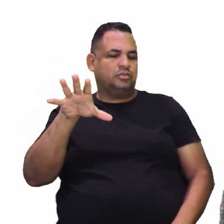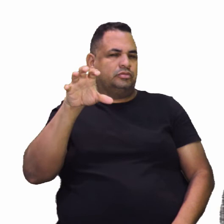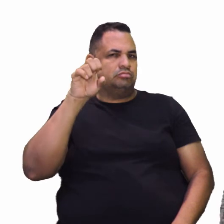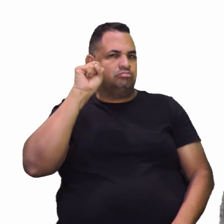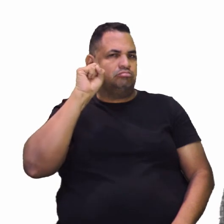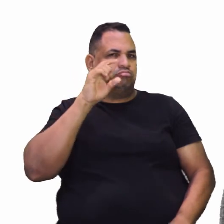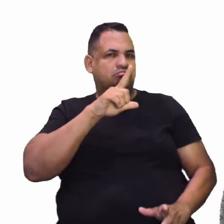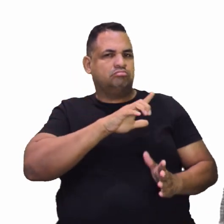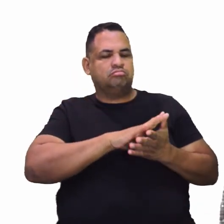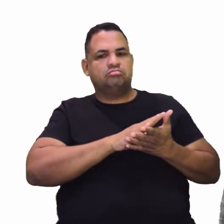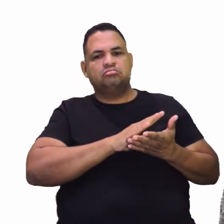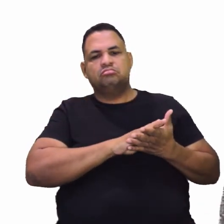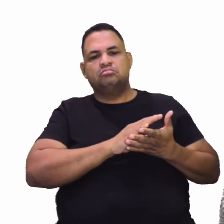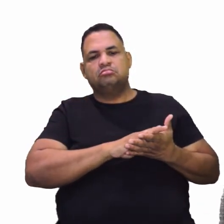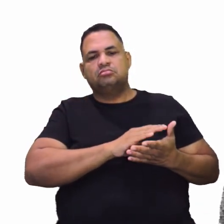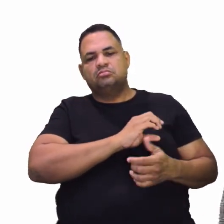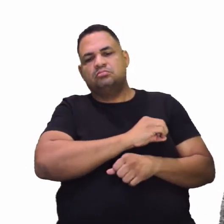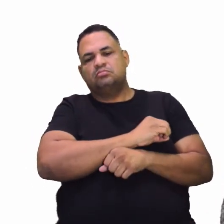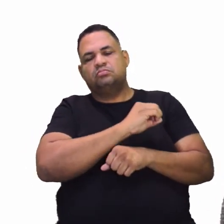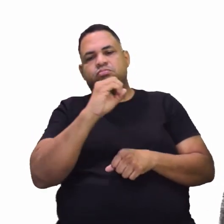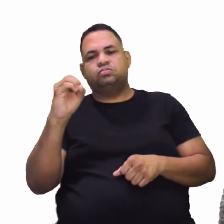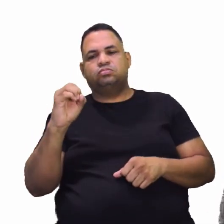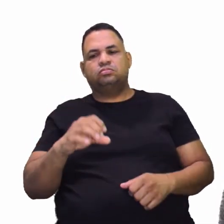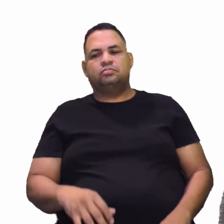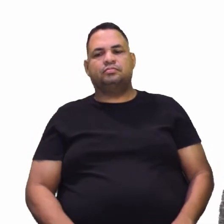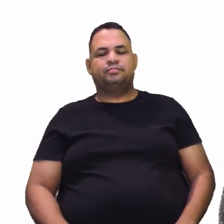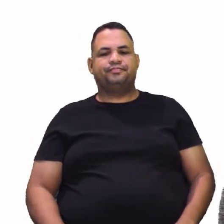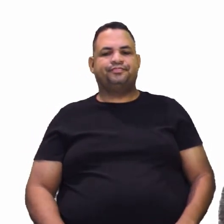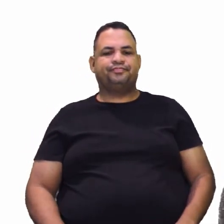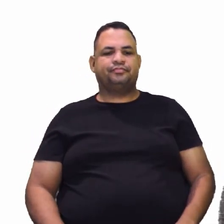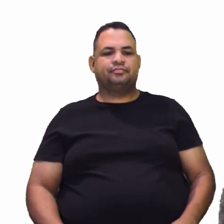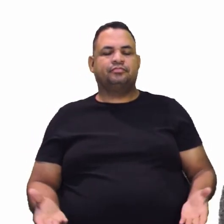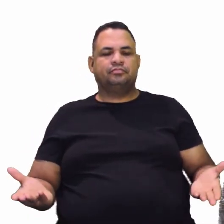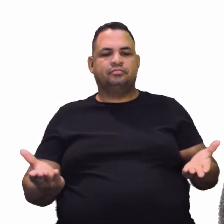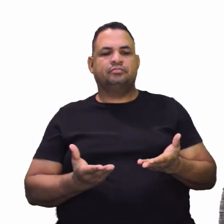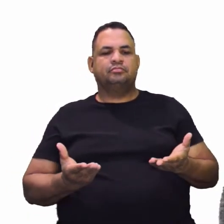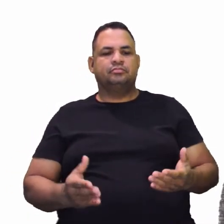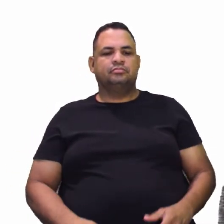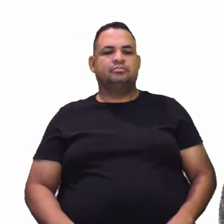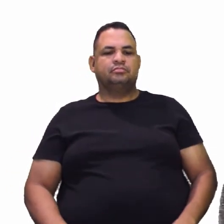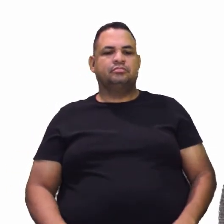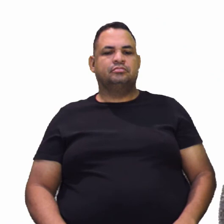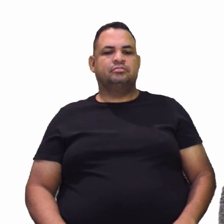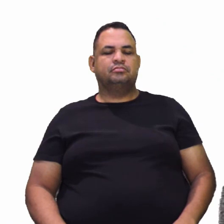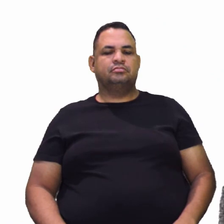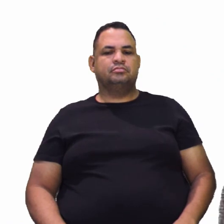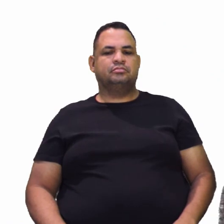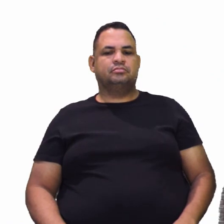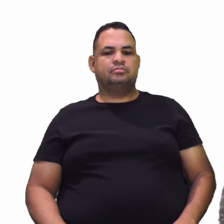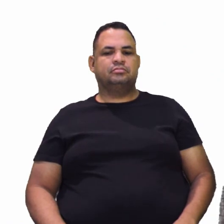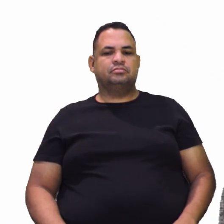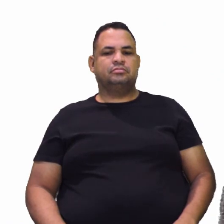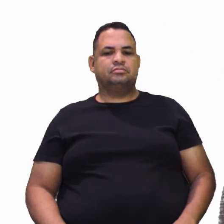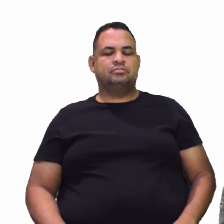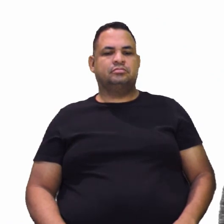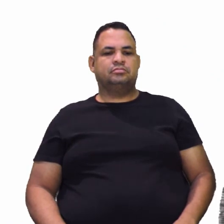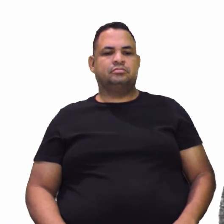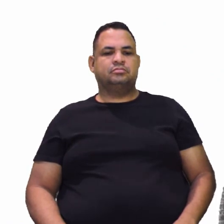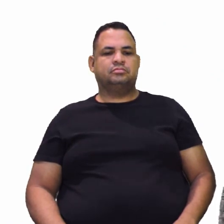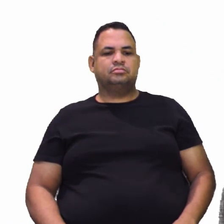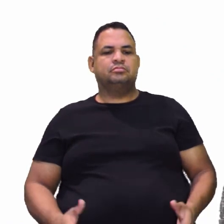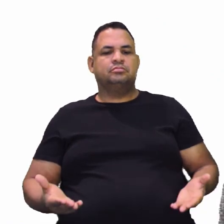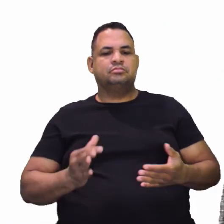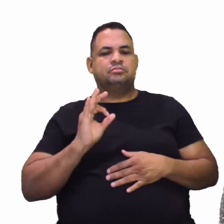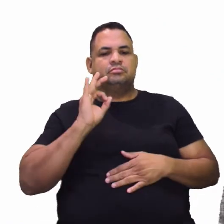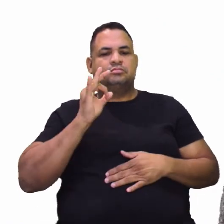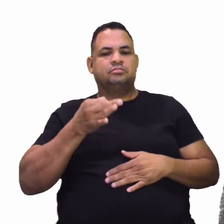o dia todo. Exatamente. E agora, everyday life is not easy. Agora